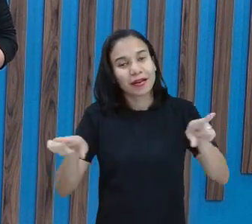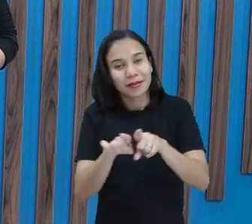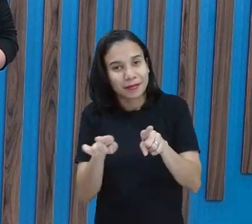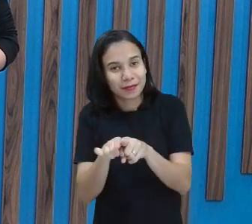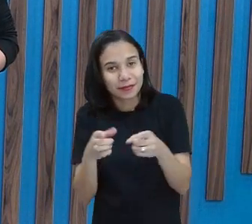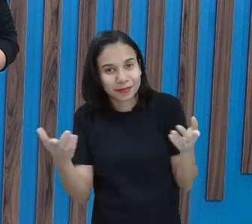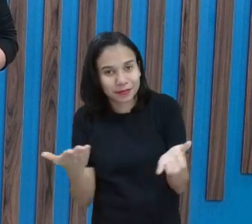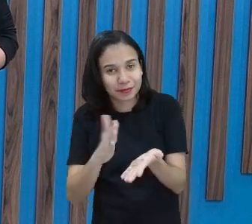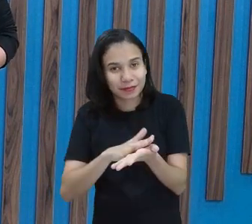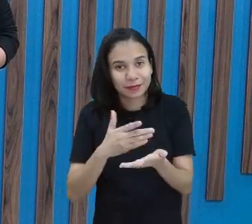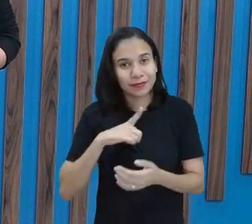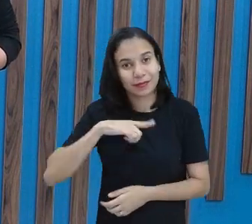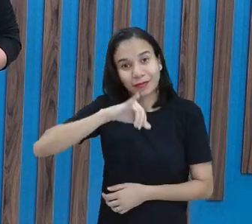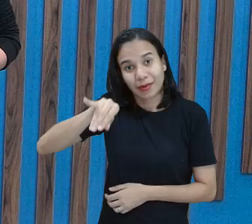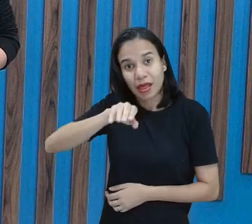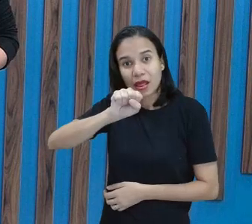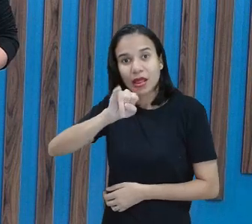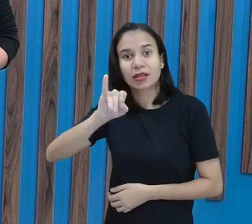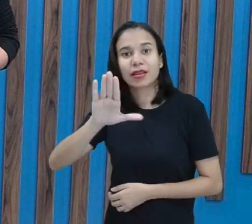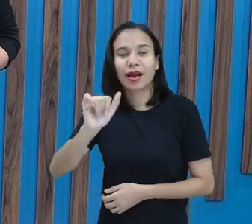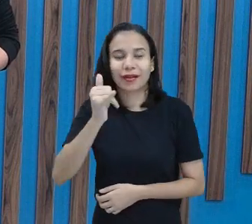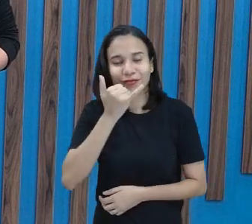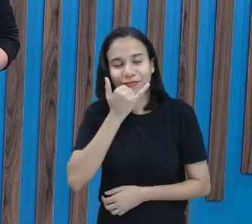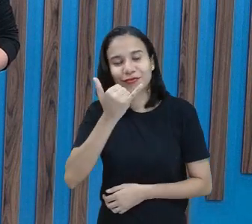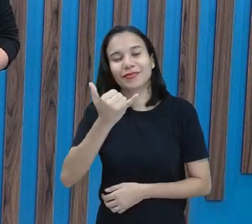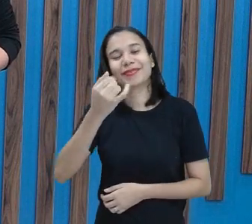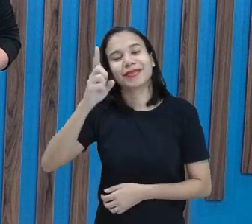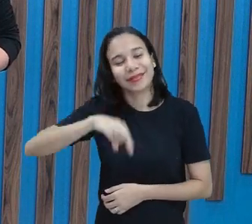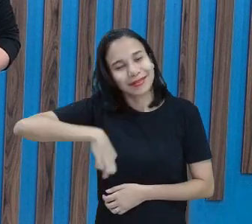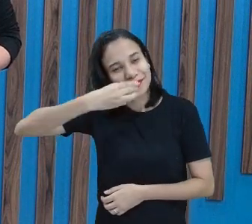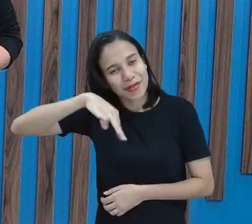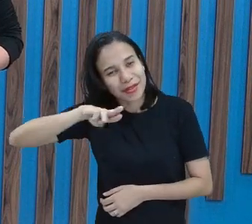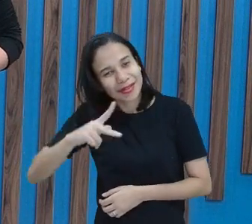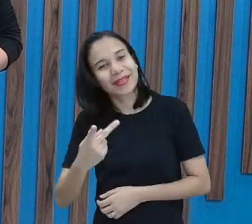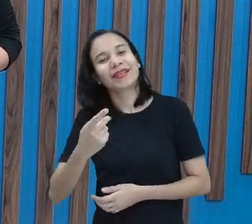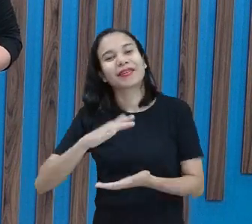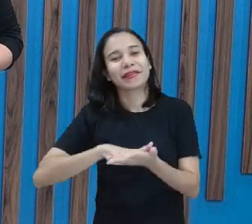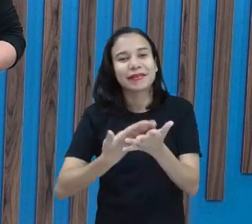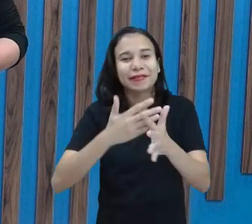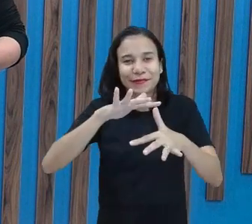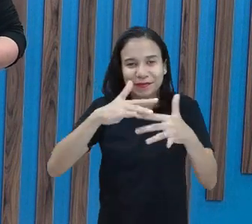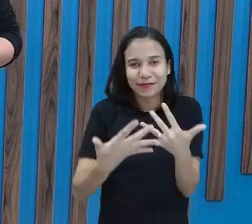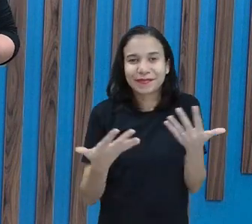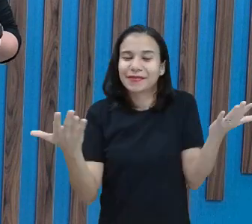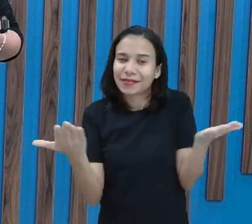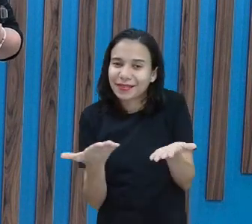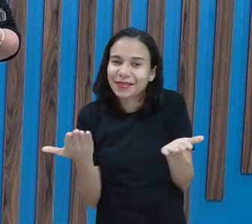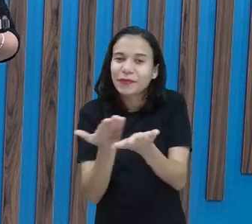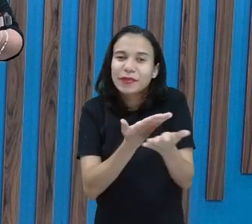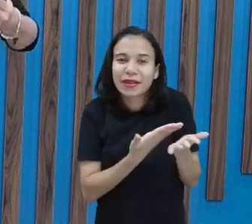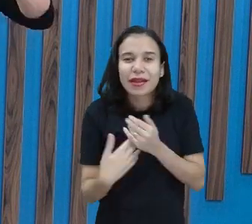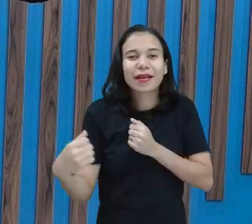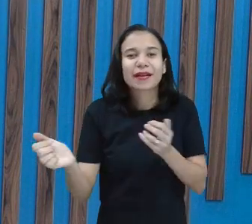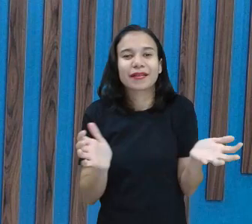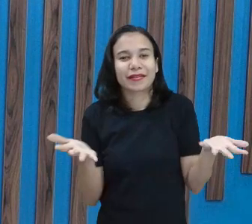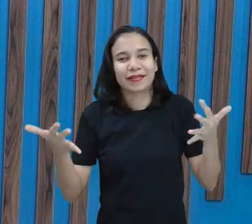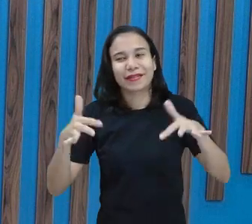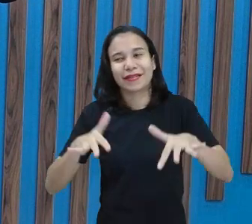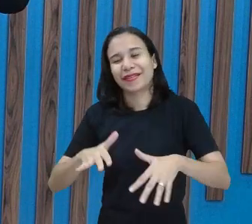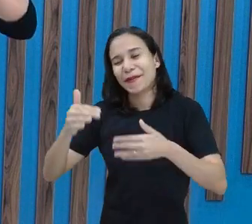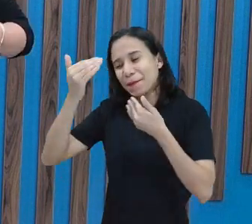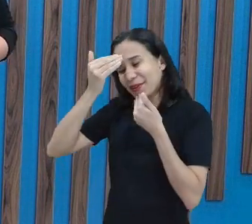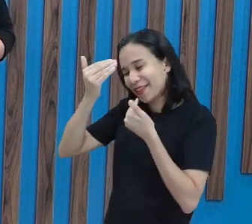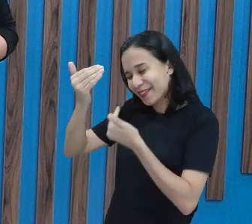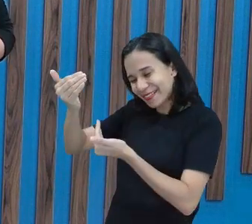também está Jéssica, não, desculpa, Helena, nossa intérprete de Libras, tornando nossa aula mais inclusiva.